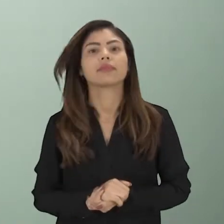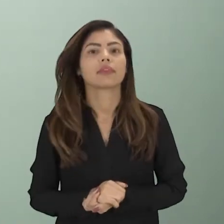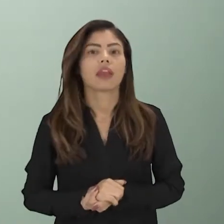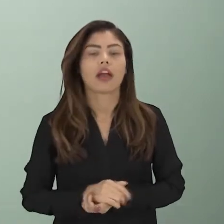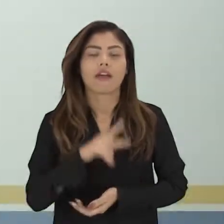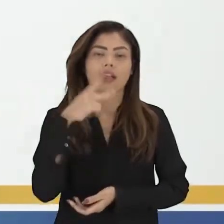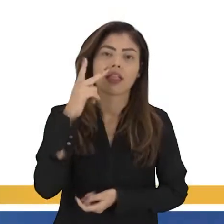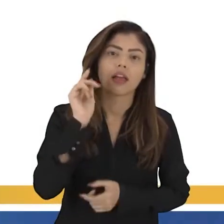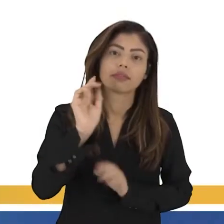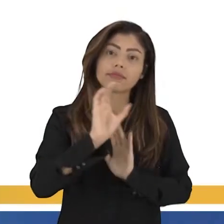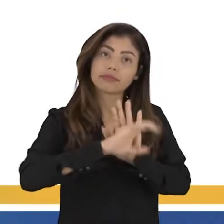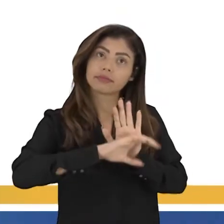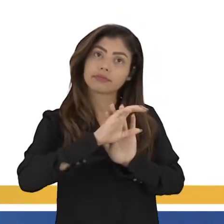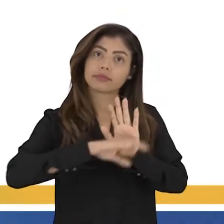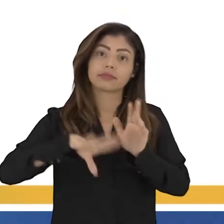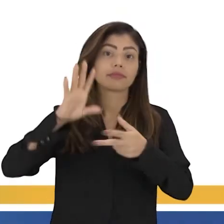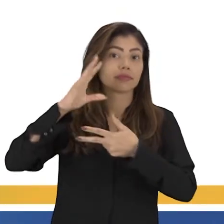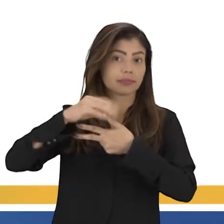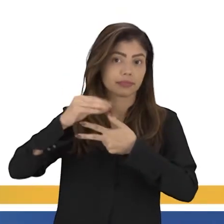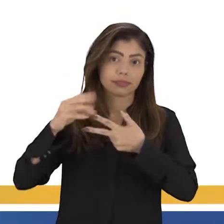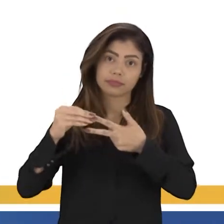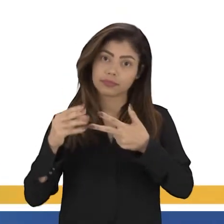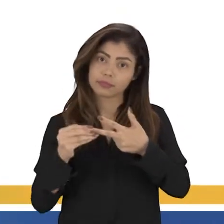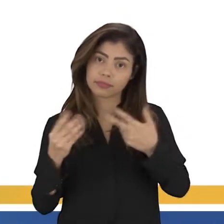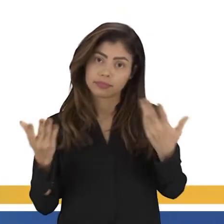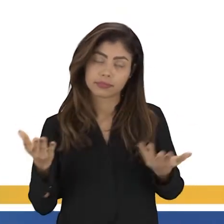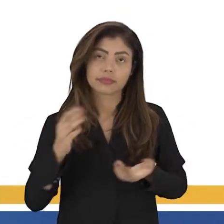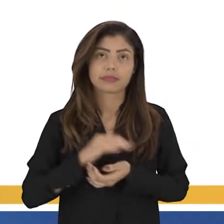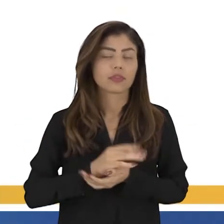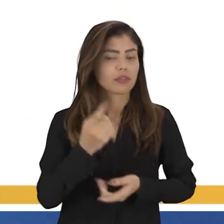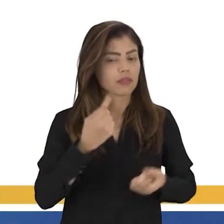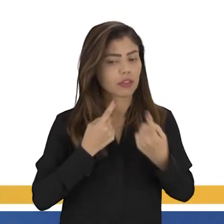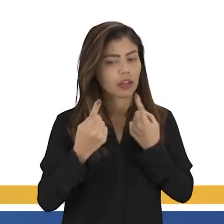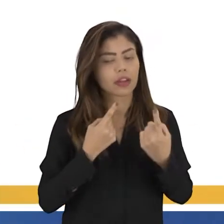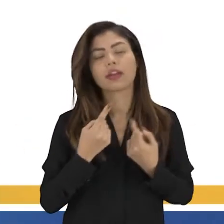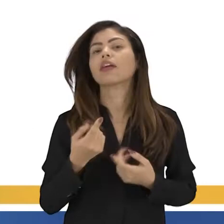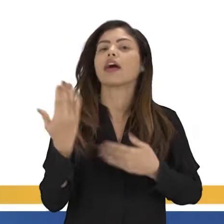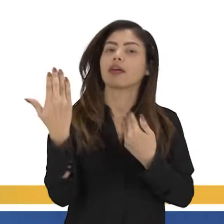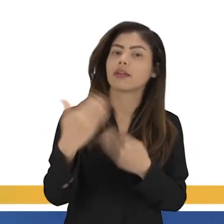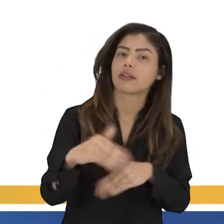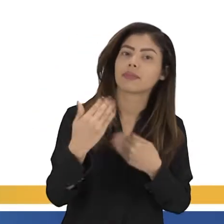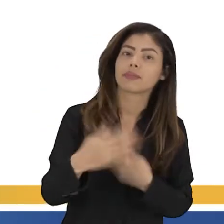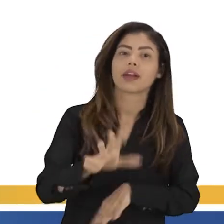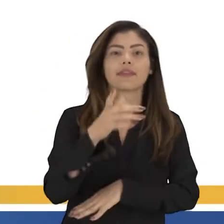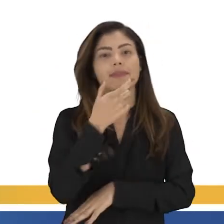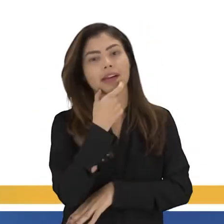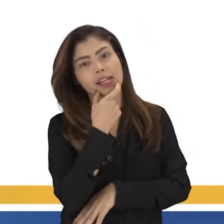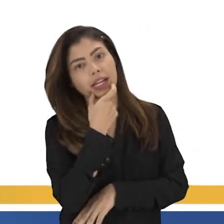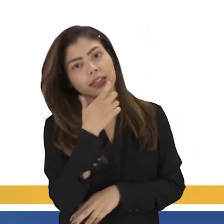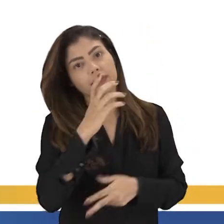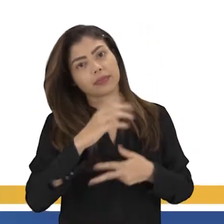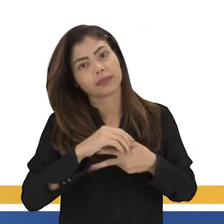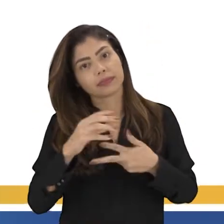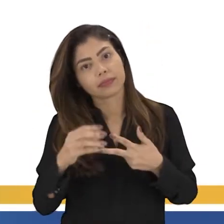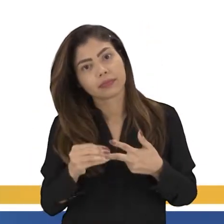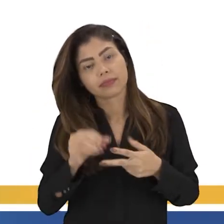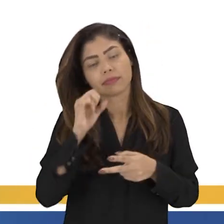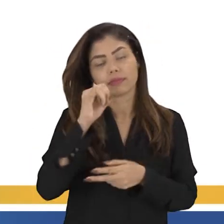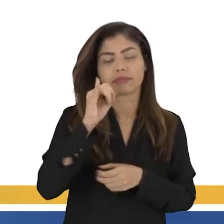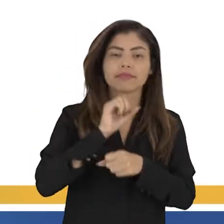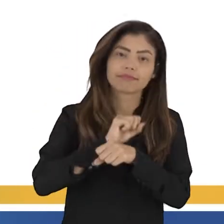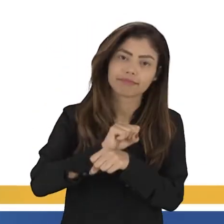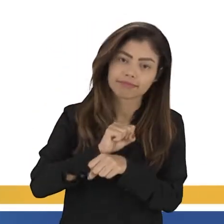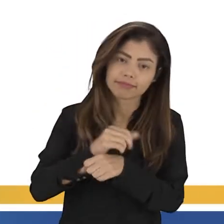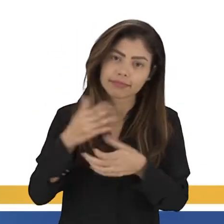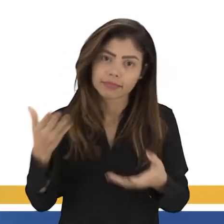vamos falar sobre Enem. Hoje nós vamos bater um papo sobre a prova de inglês do Enem. Se você está preparado